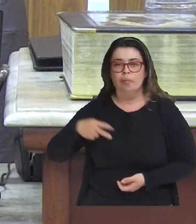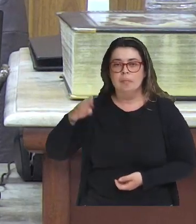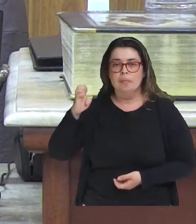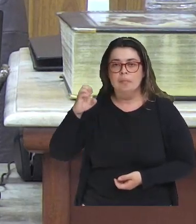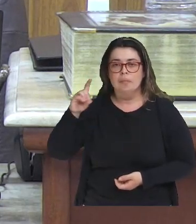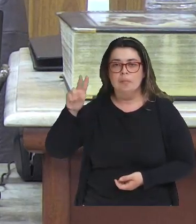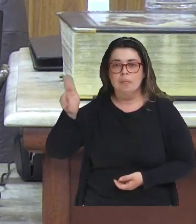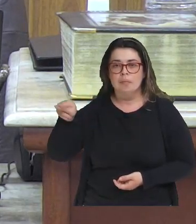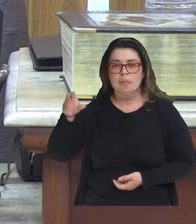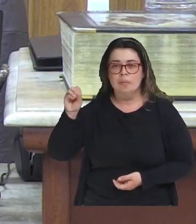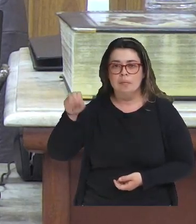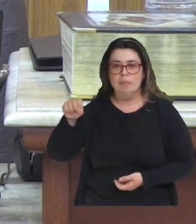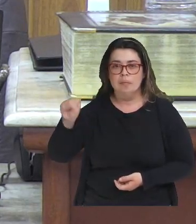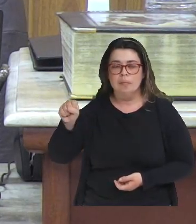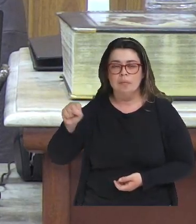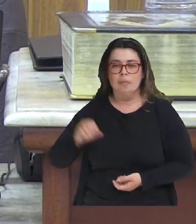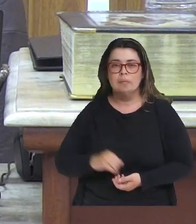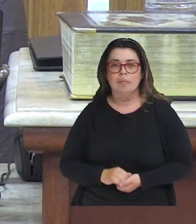vota sim.